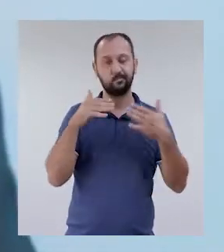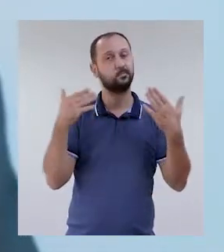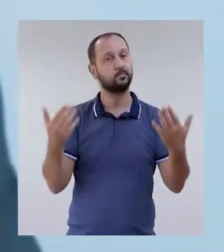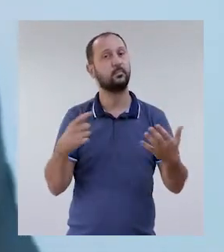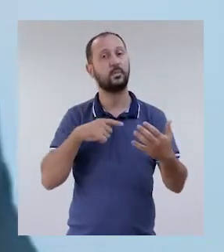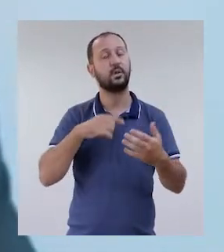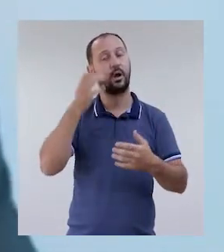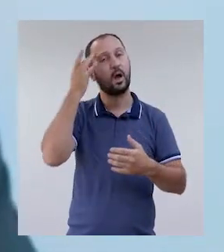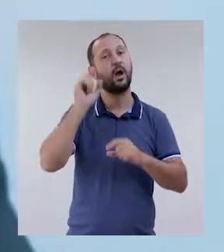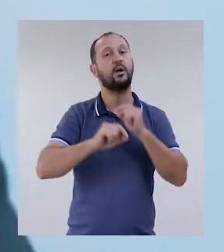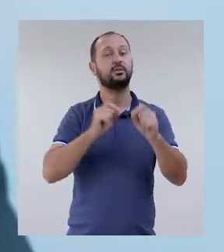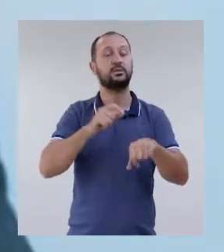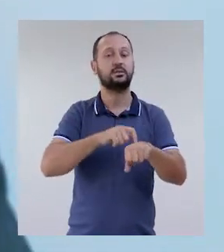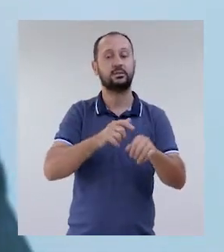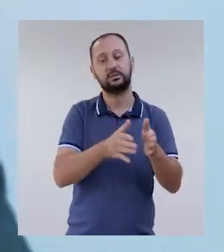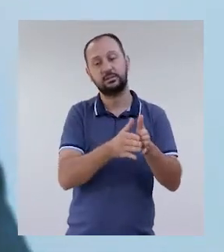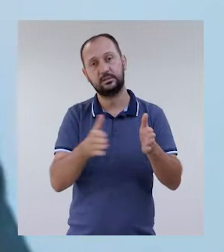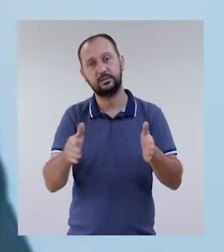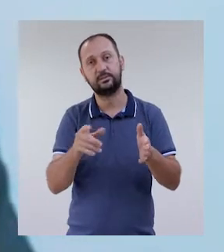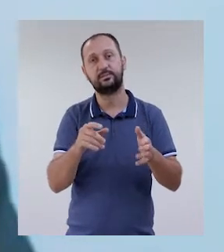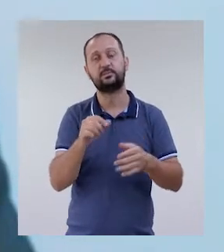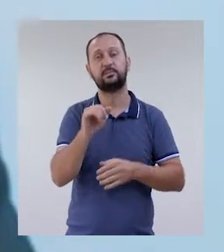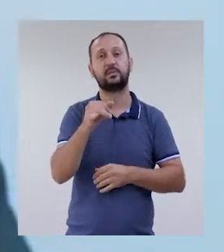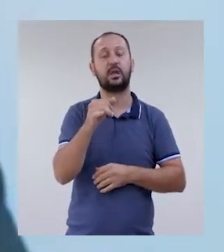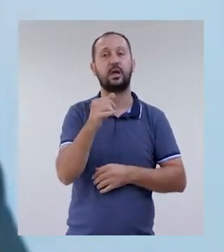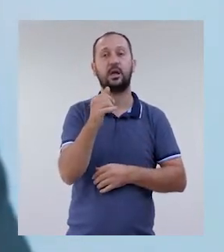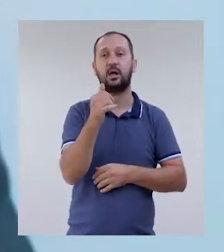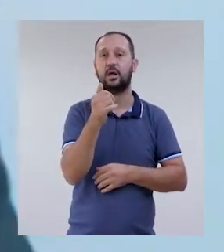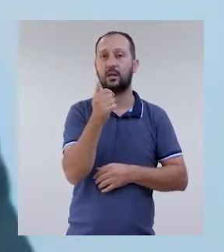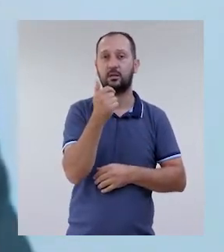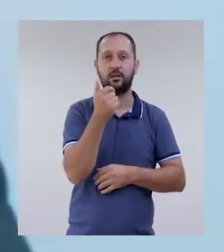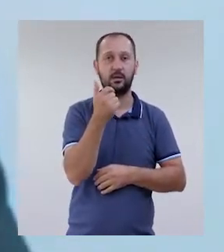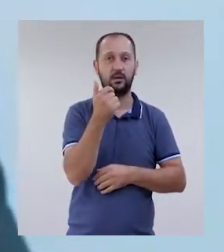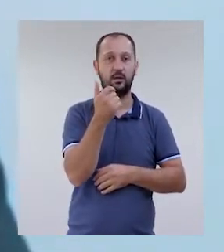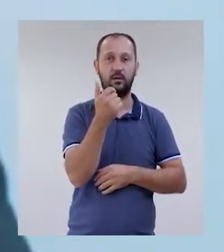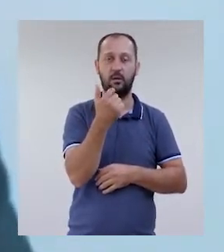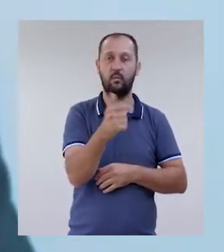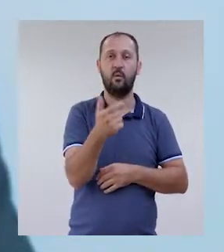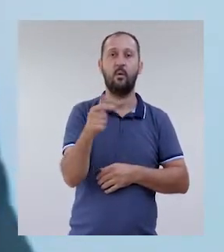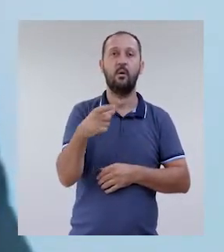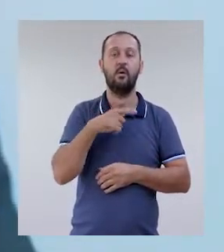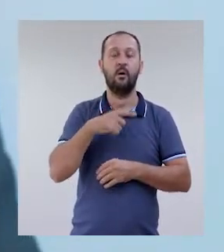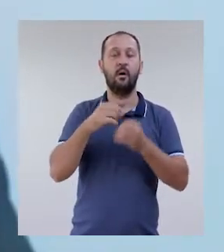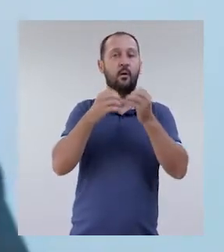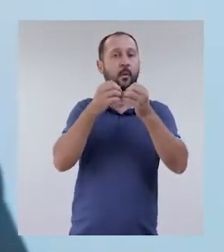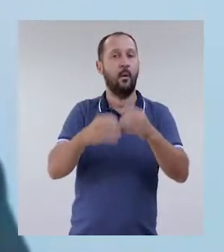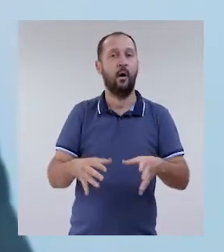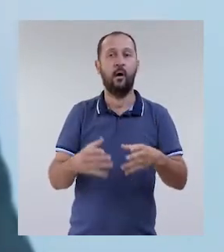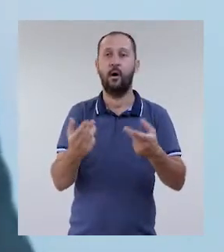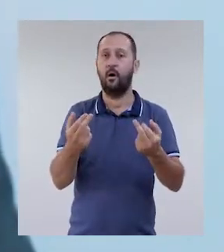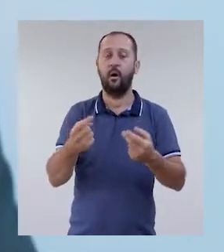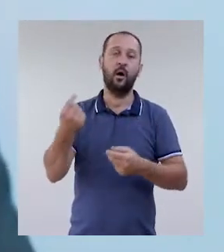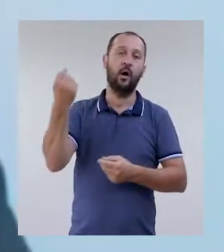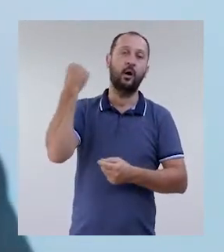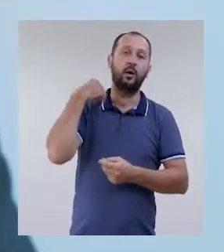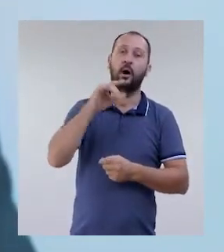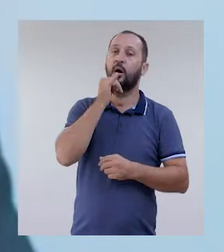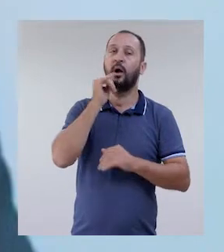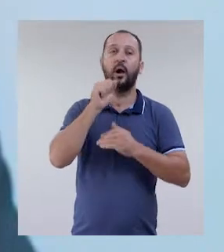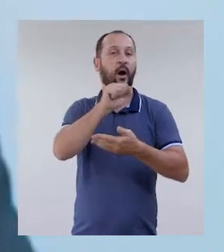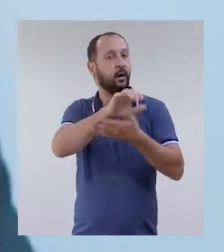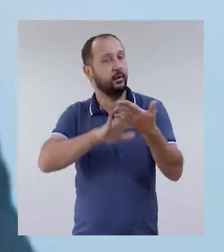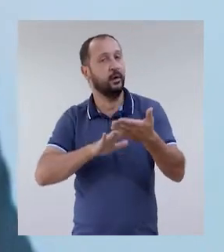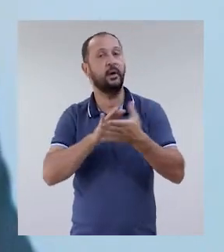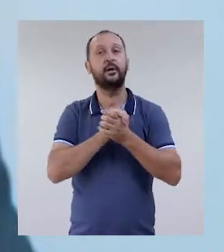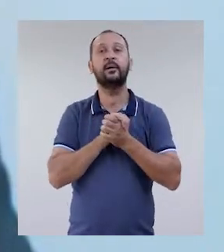enfim, eu acredito que a jurisdição nesse período, ela não sofreu tantos prejuízos como outras atividades